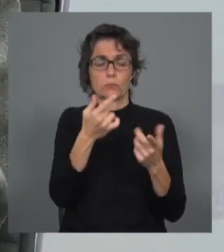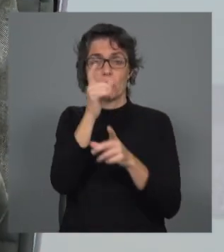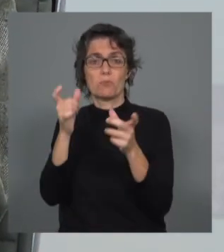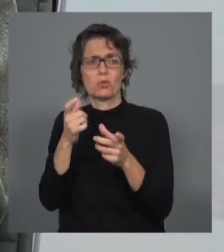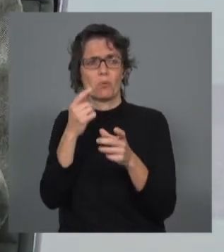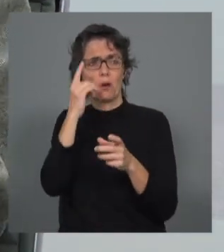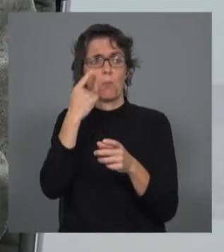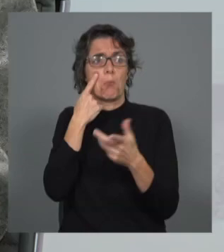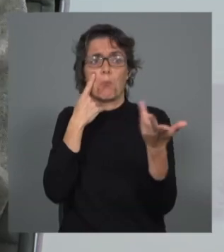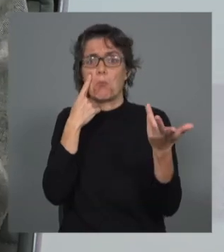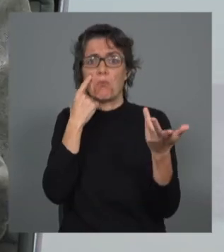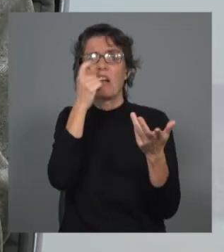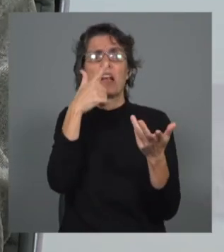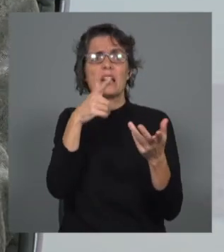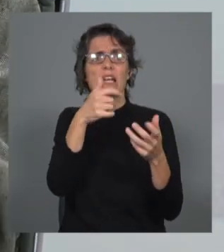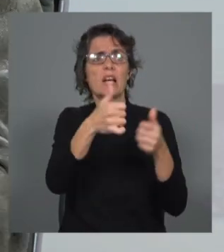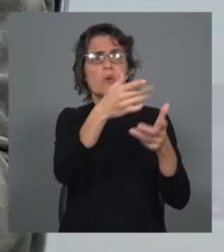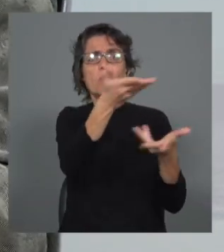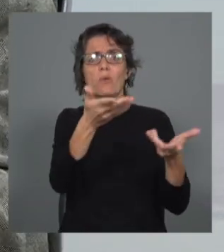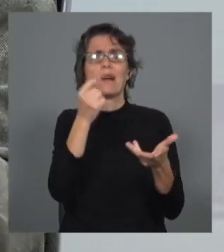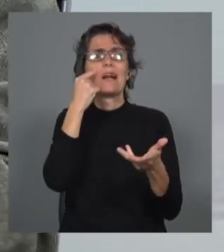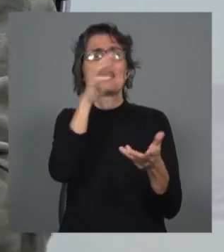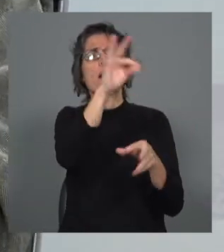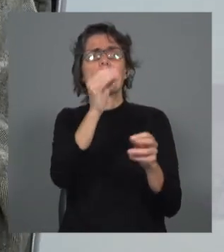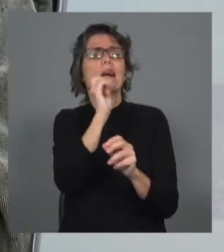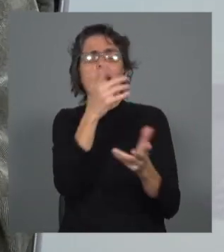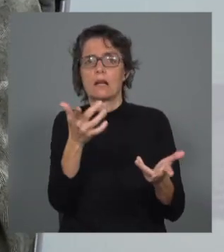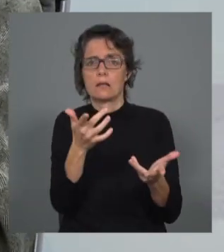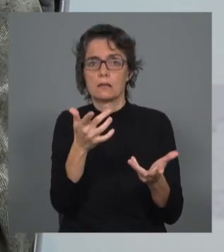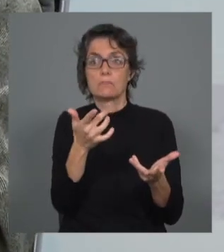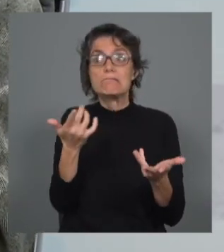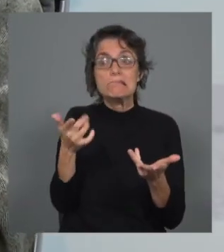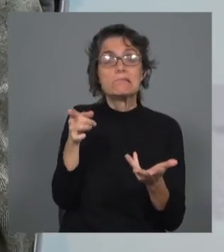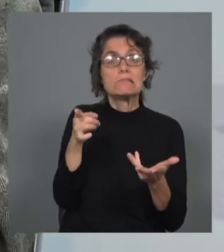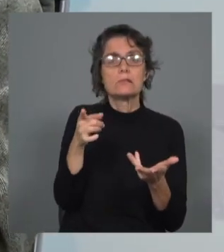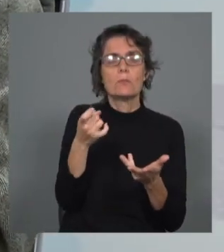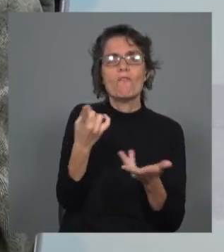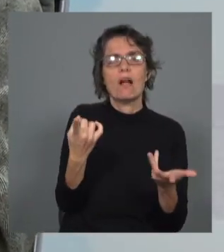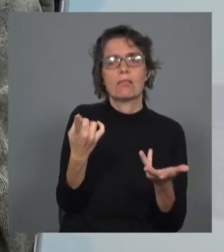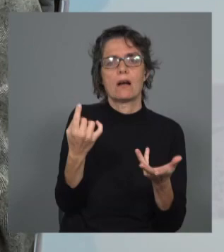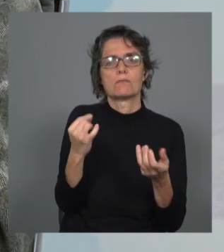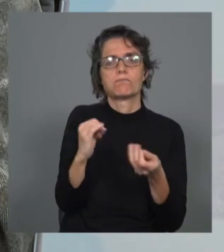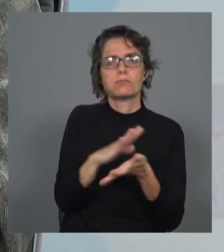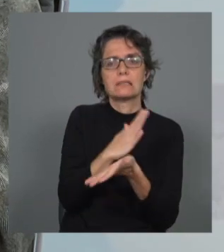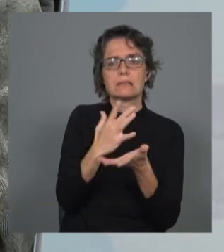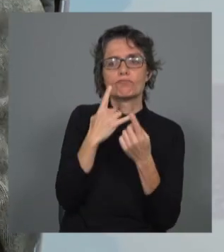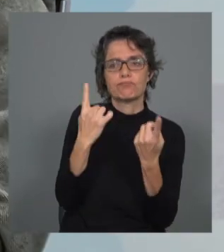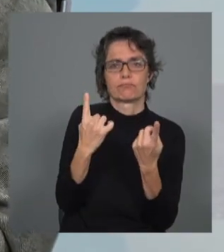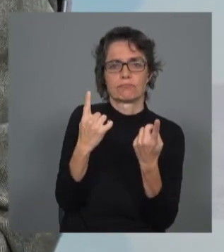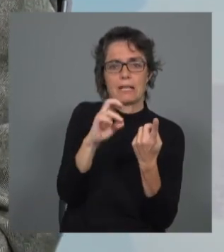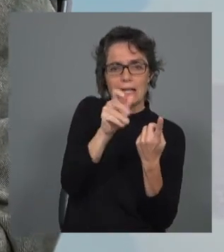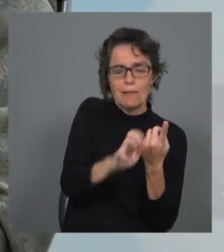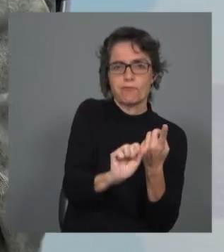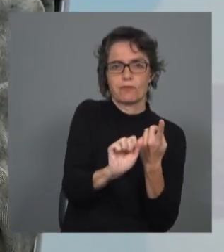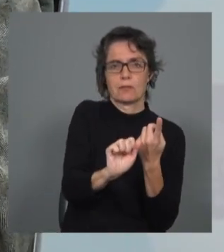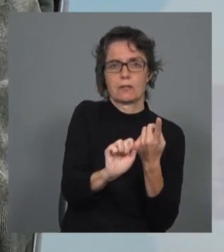que é que os meus cidadãos querem, o que é que pensam. E, naturalmente, isto, os Estados Unidos têm uma forte importância. Por